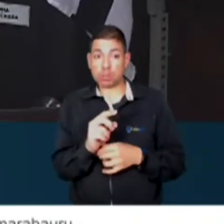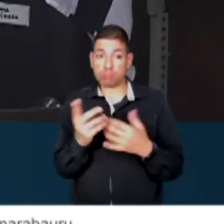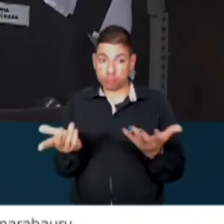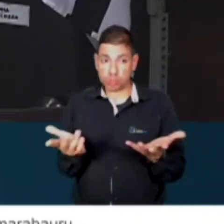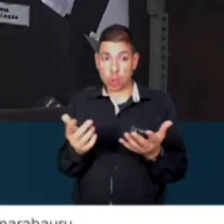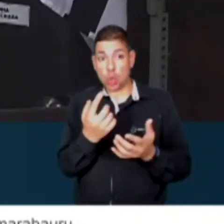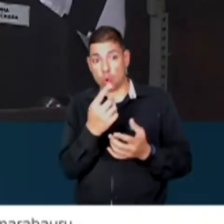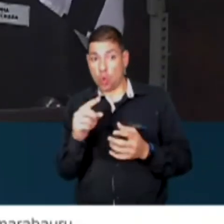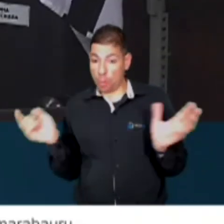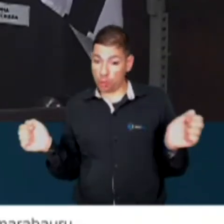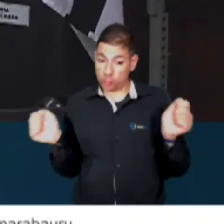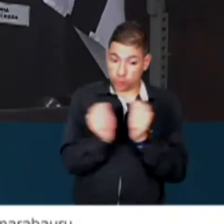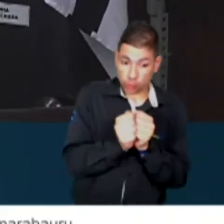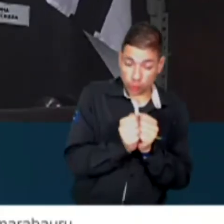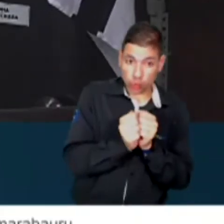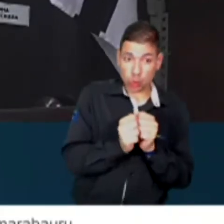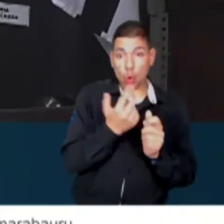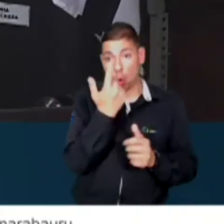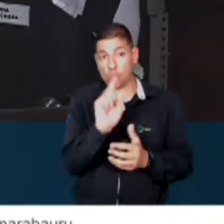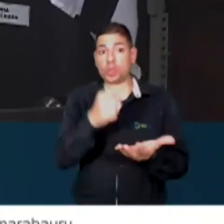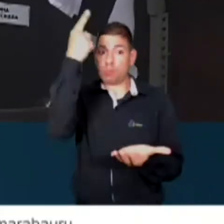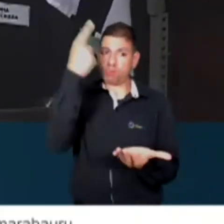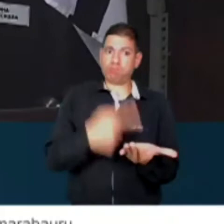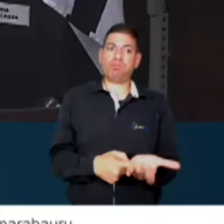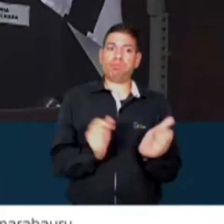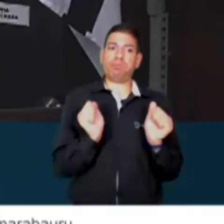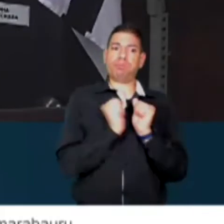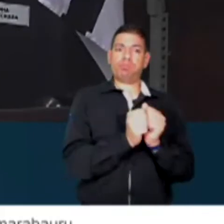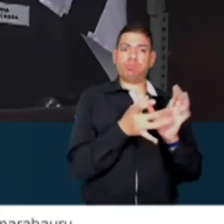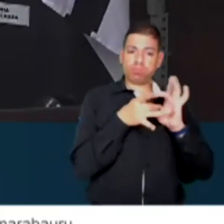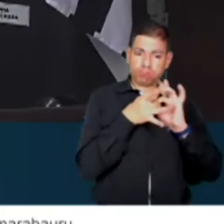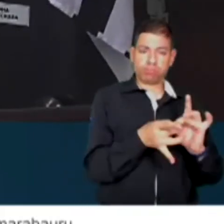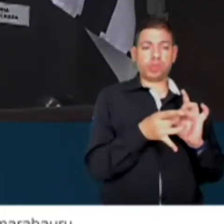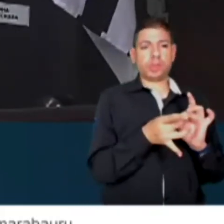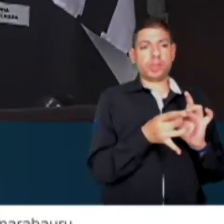comprometido. Por isso que nós, de uma certa maneira,